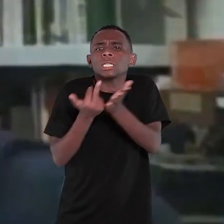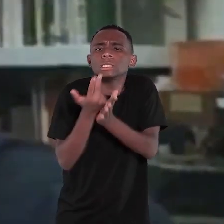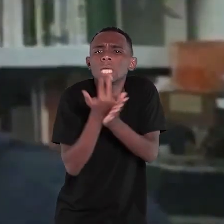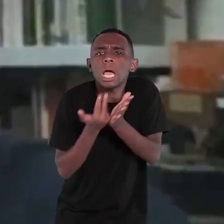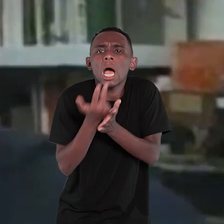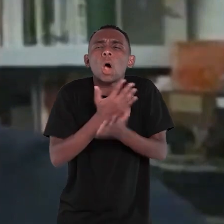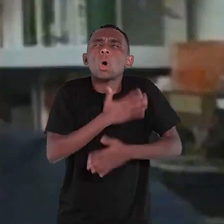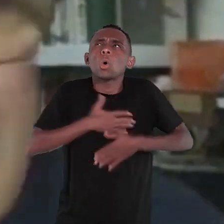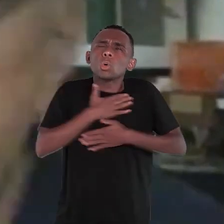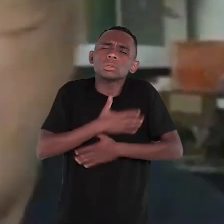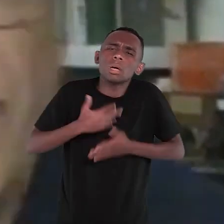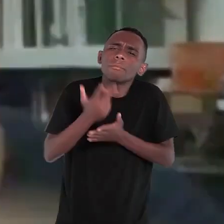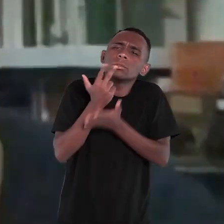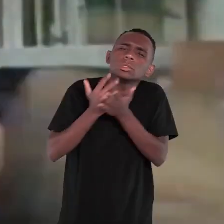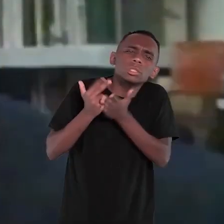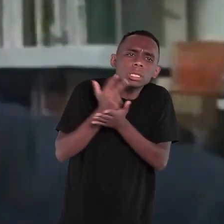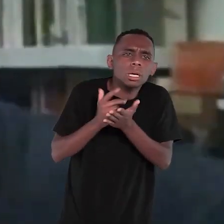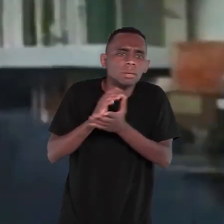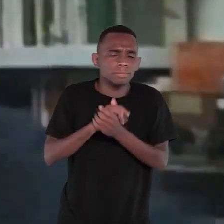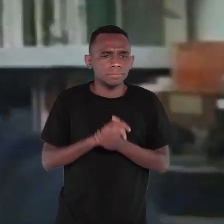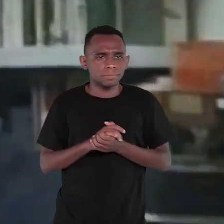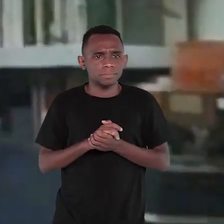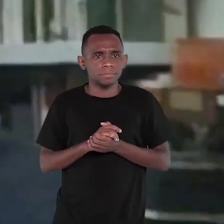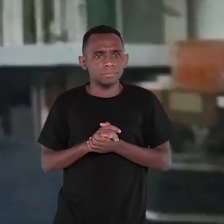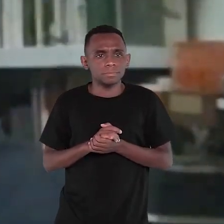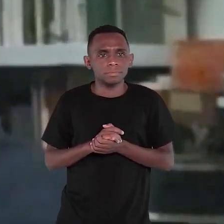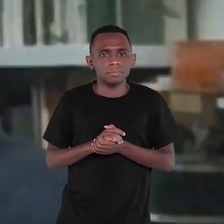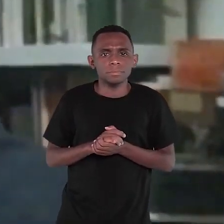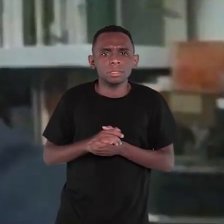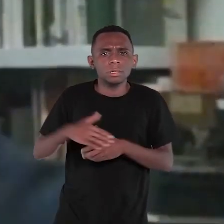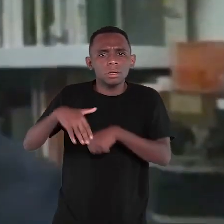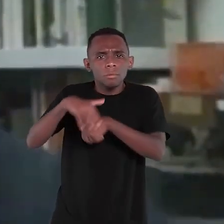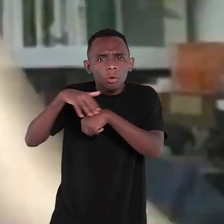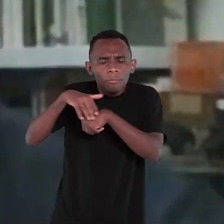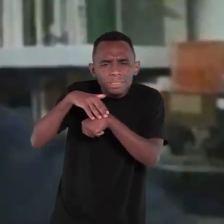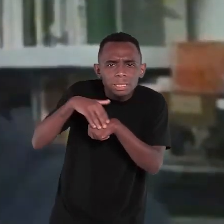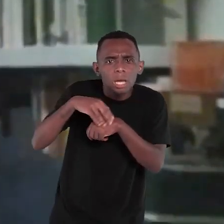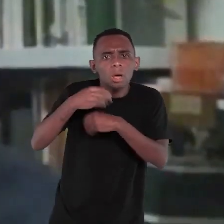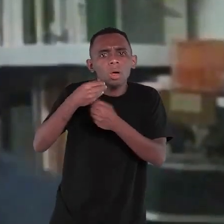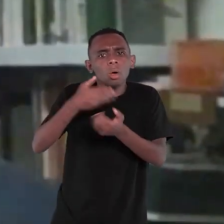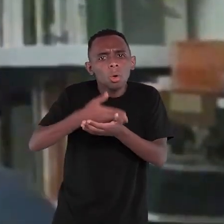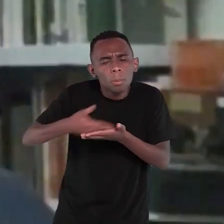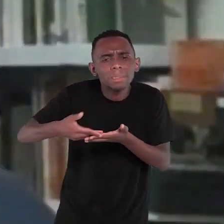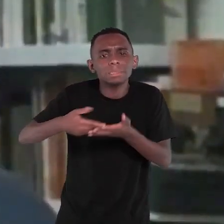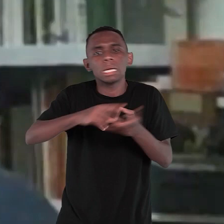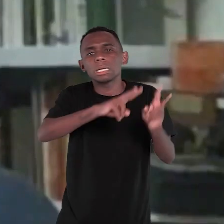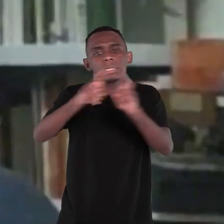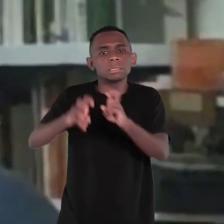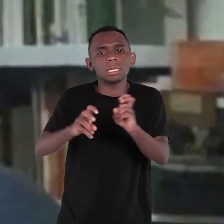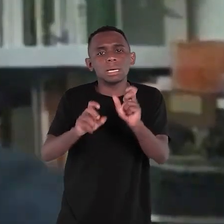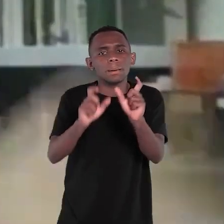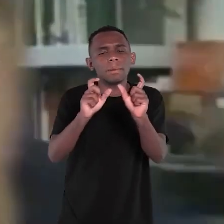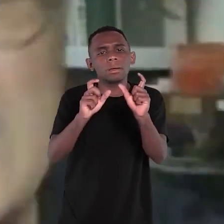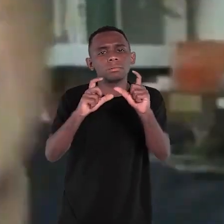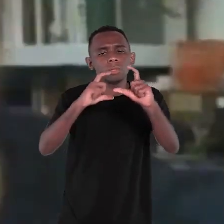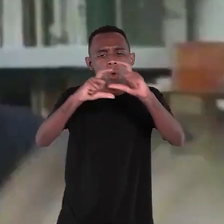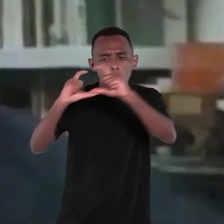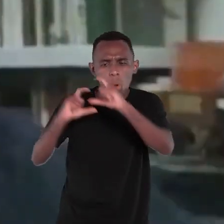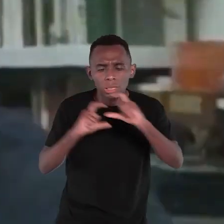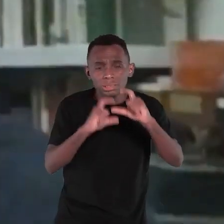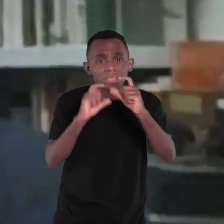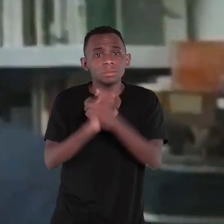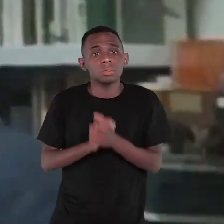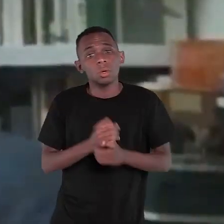de desenhar, de ilustrar. Legal, vem cá, aqui é teu lugar. E vamos começar pelo quadrinho, né? E vamos começar